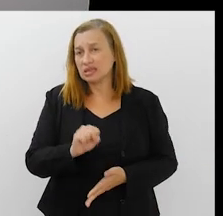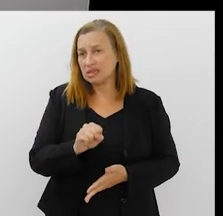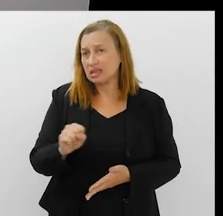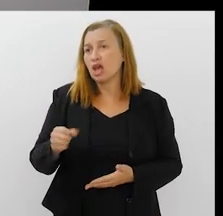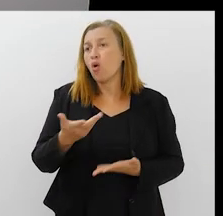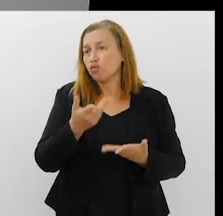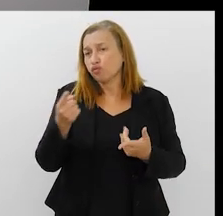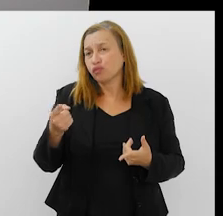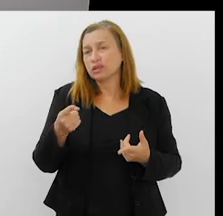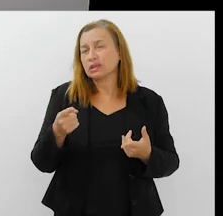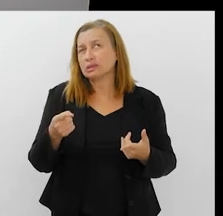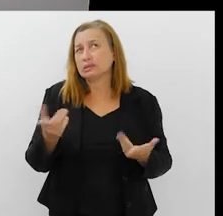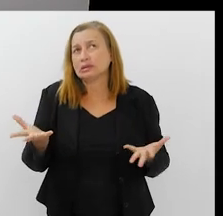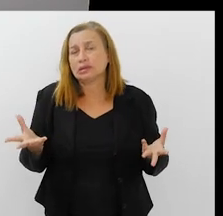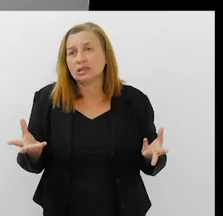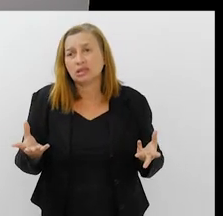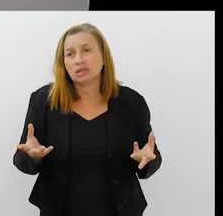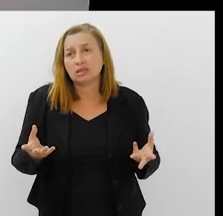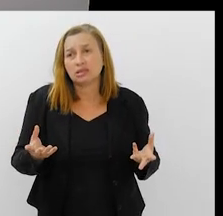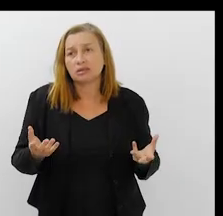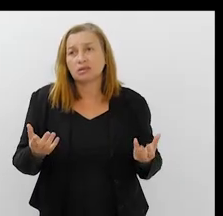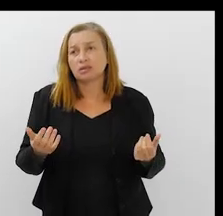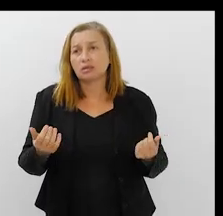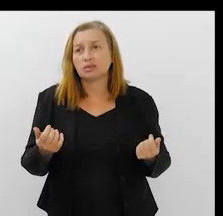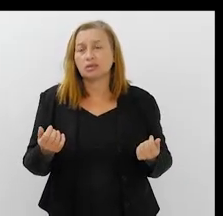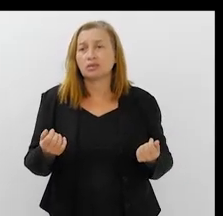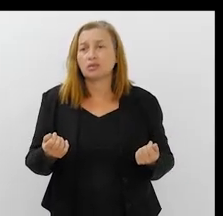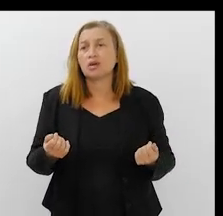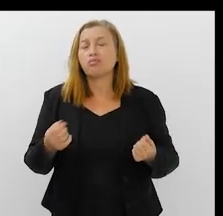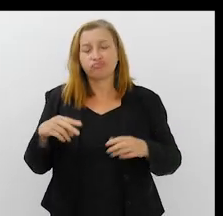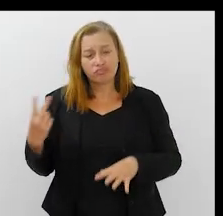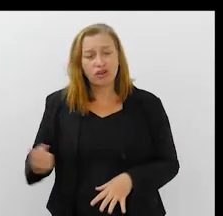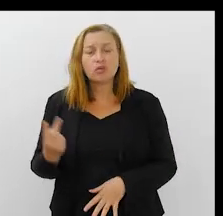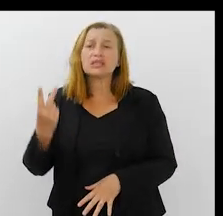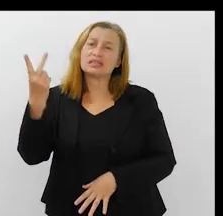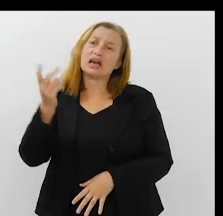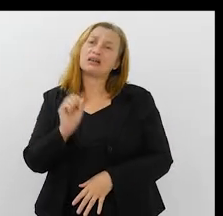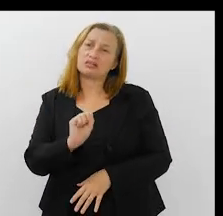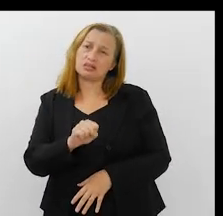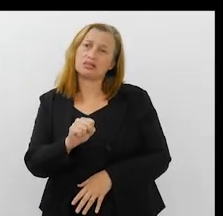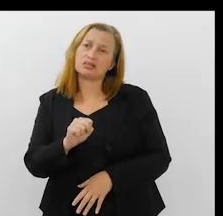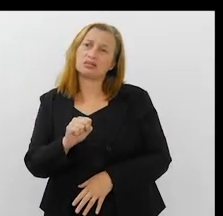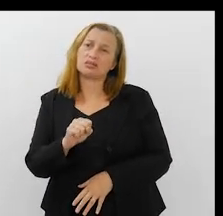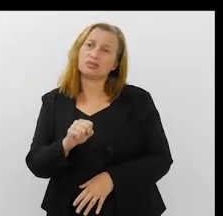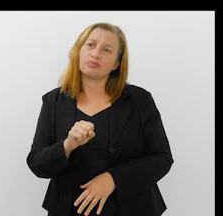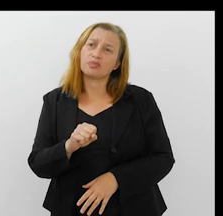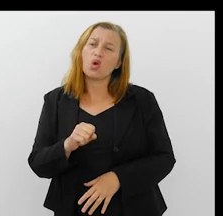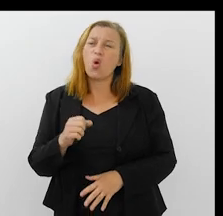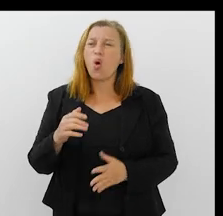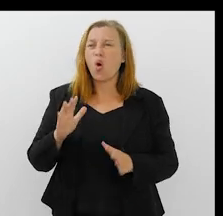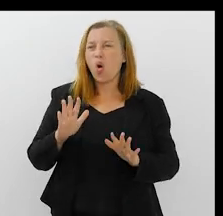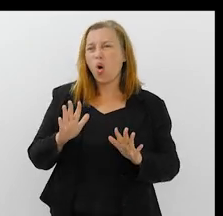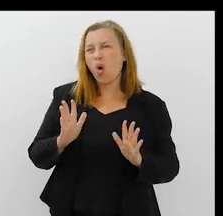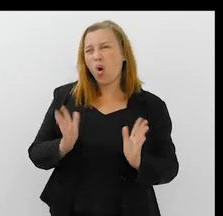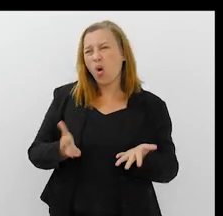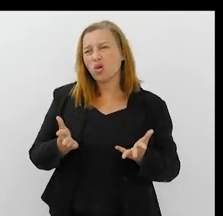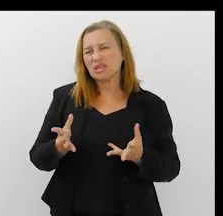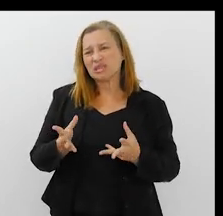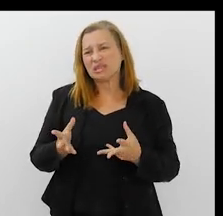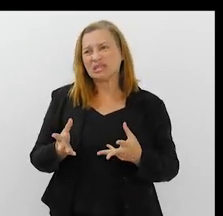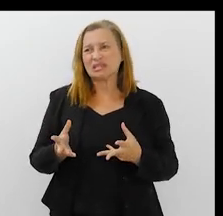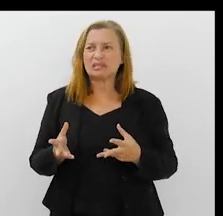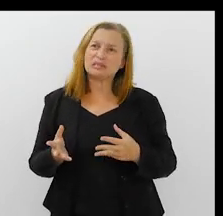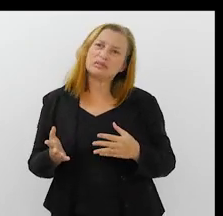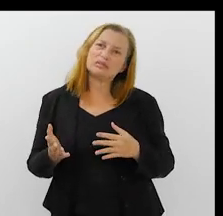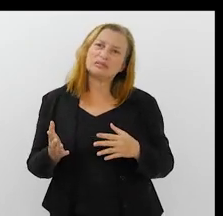Não, isso é que você tem que procurar. Se você não se valorizar, ninguém vai te valorizar, né? Hoje está muito assim